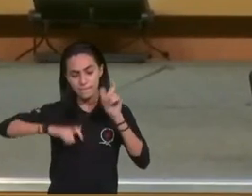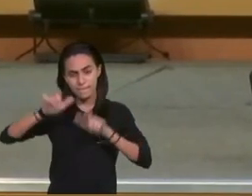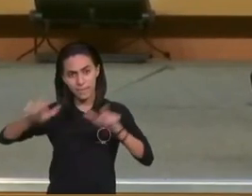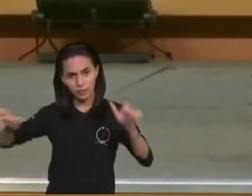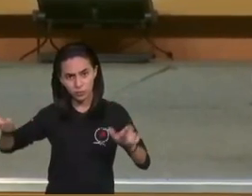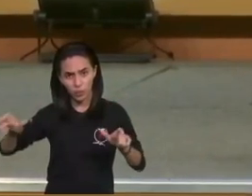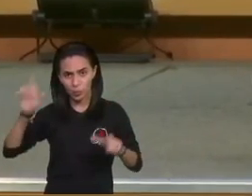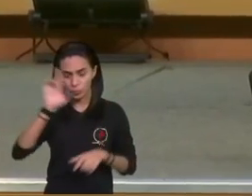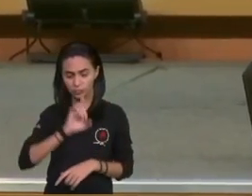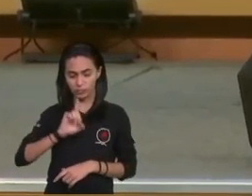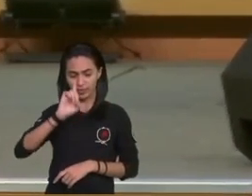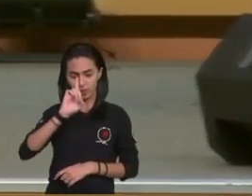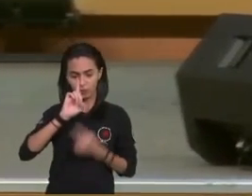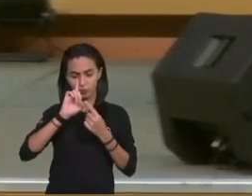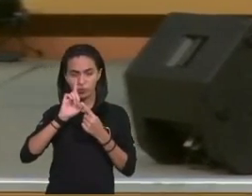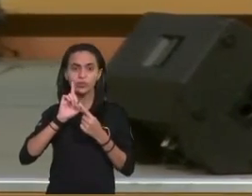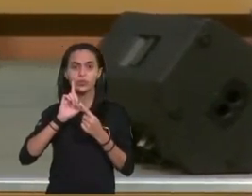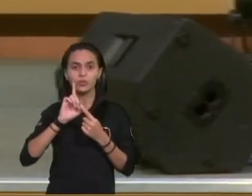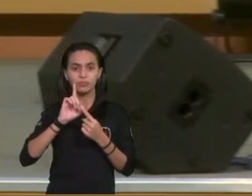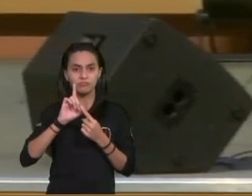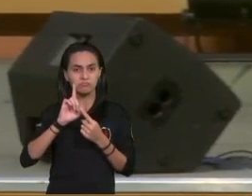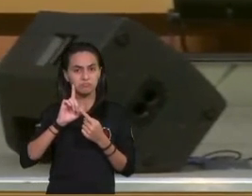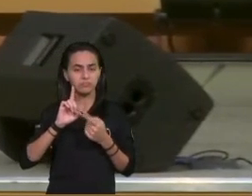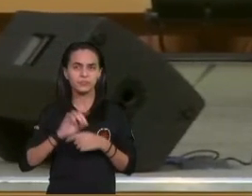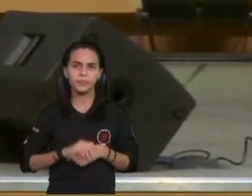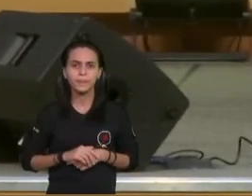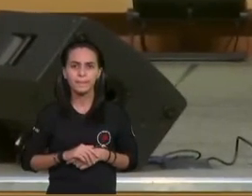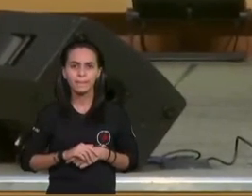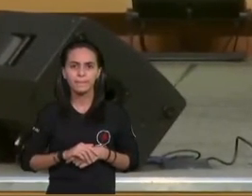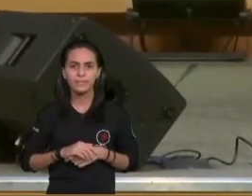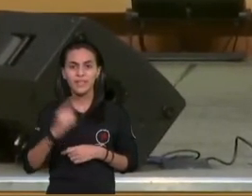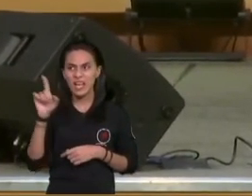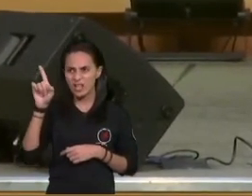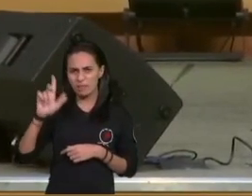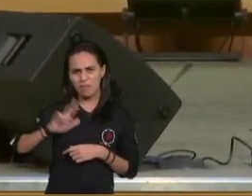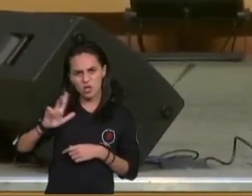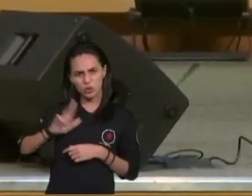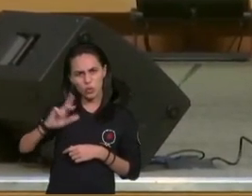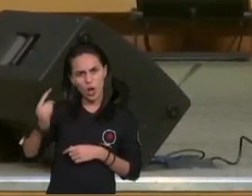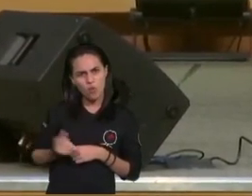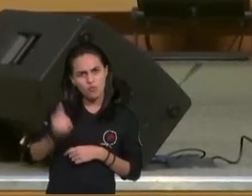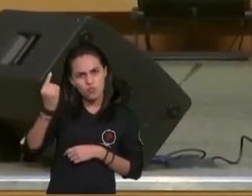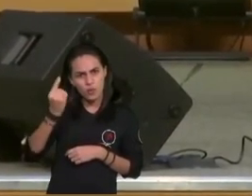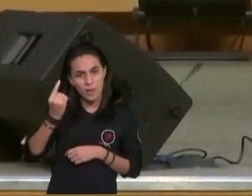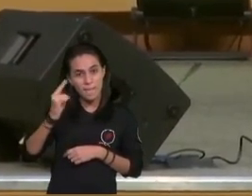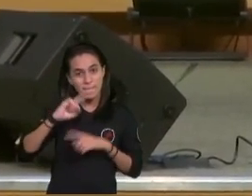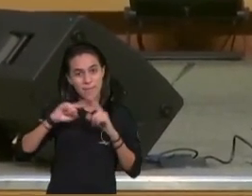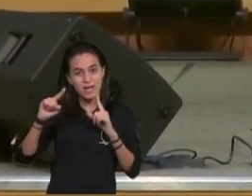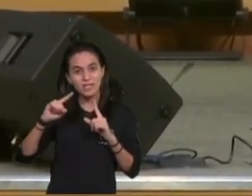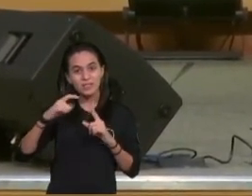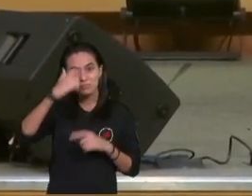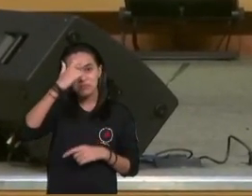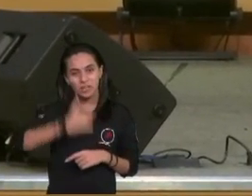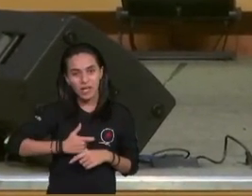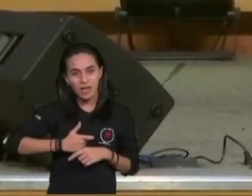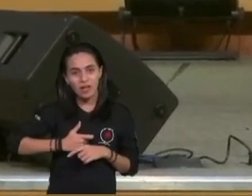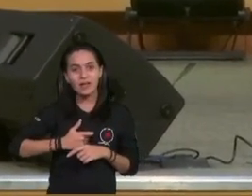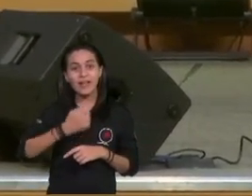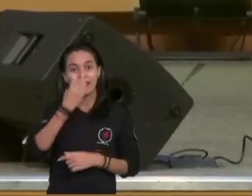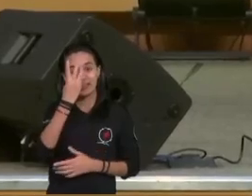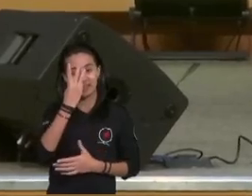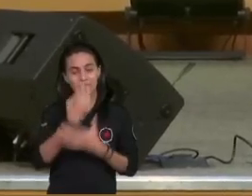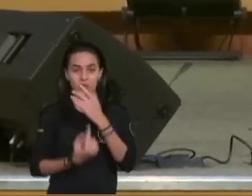um Deus quanto a número e essência é uno conta a personalidade é treino